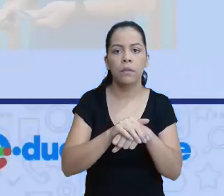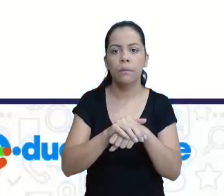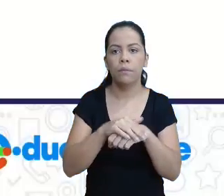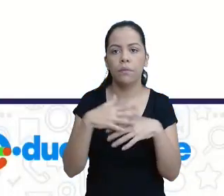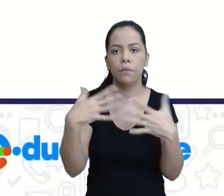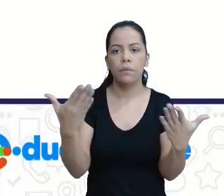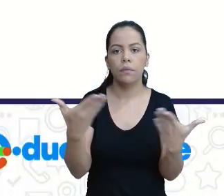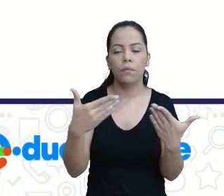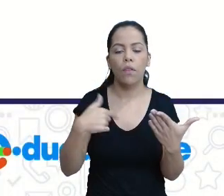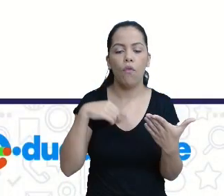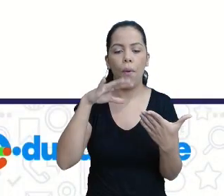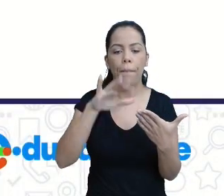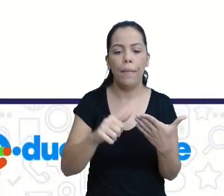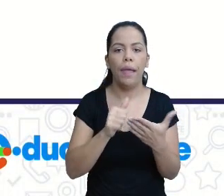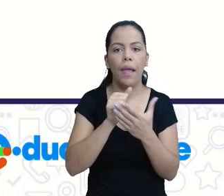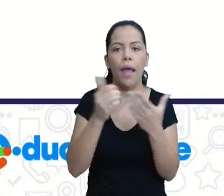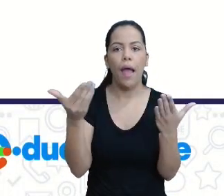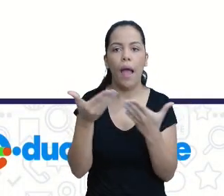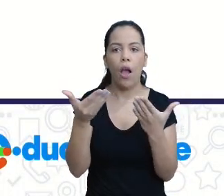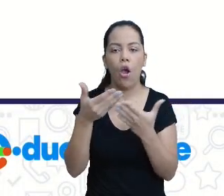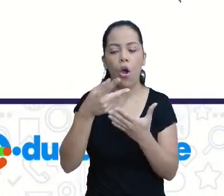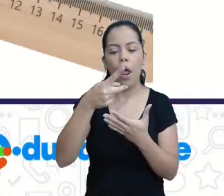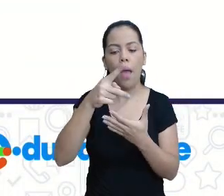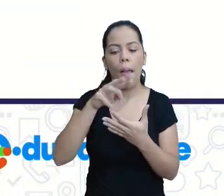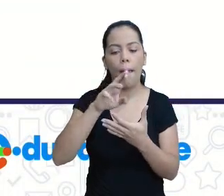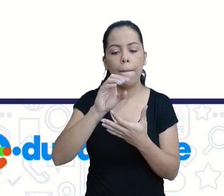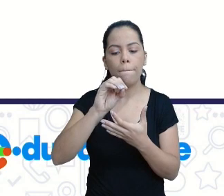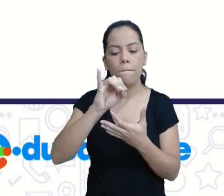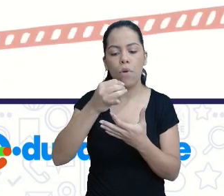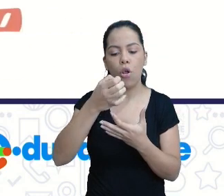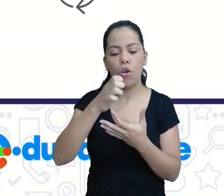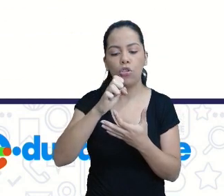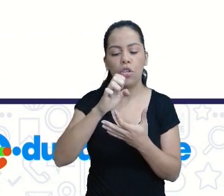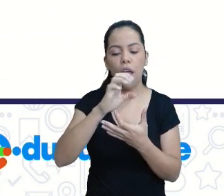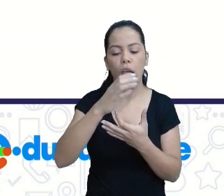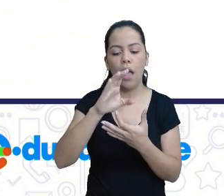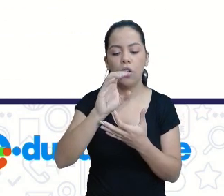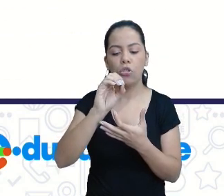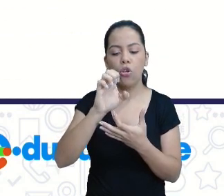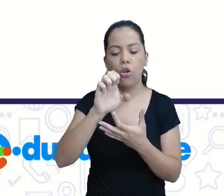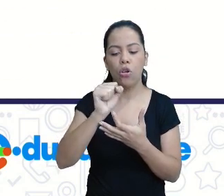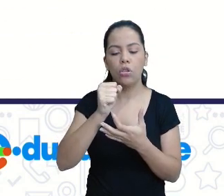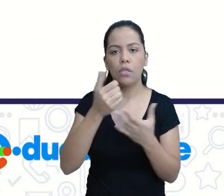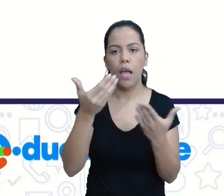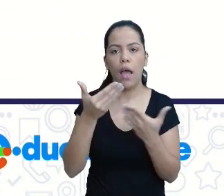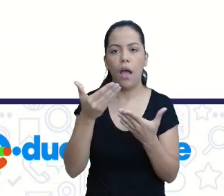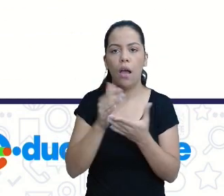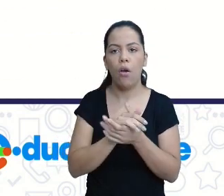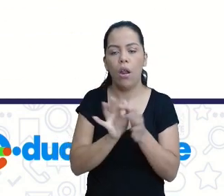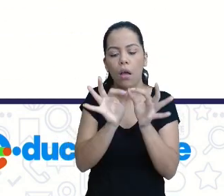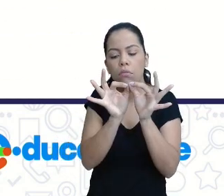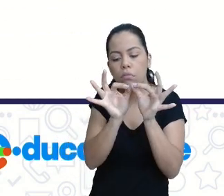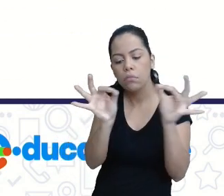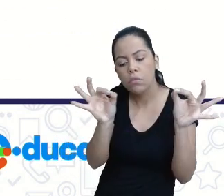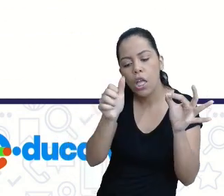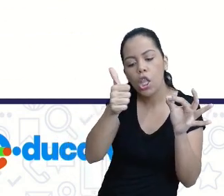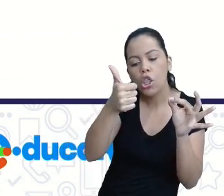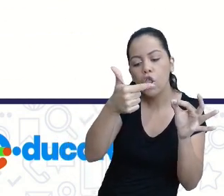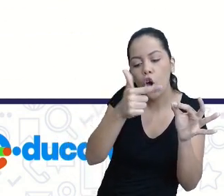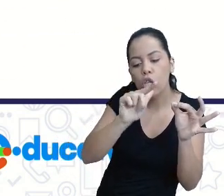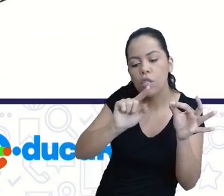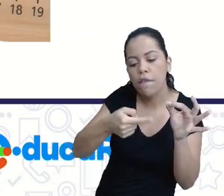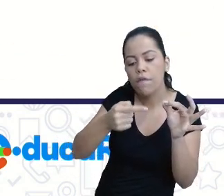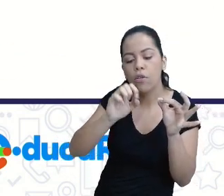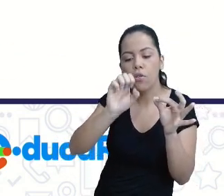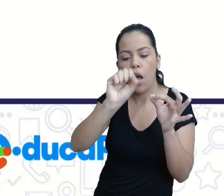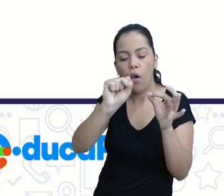por exemplo, as projeções. Aquela projeção ali, vou colocar ela como 12,8 centímetros.